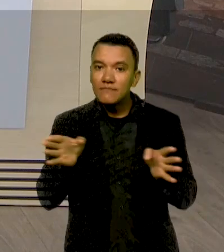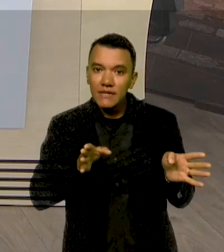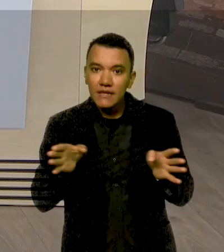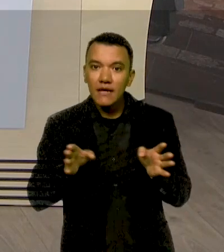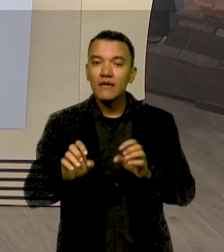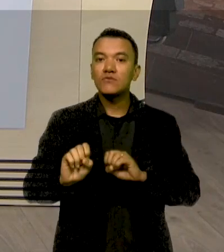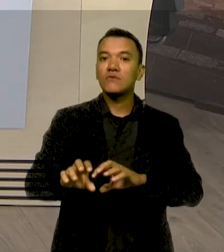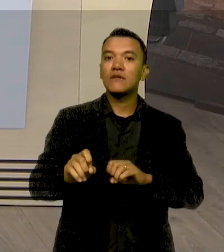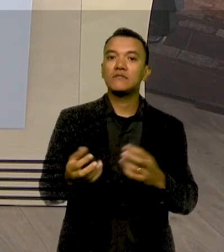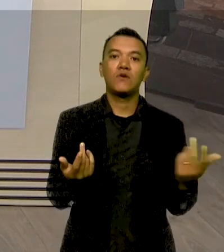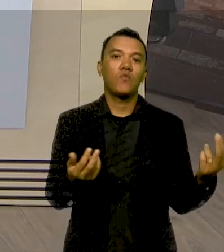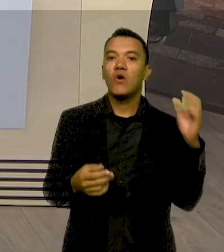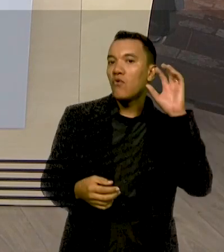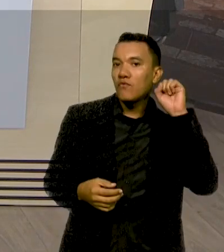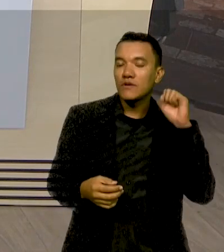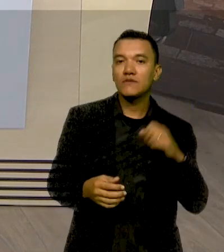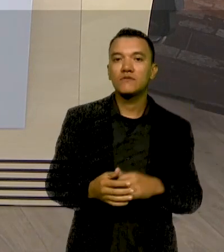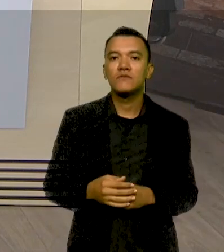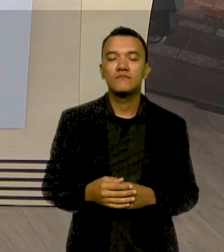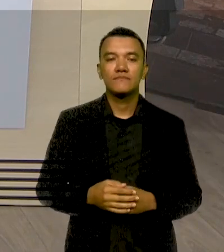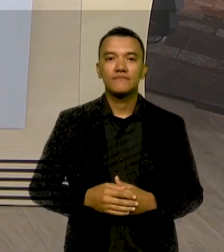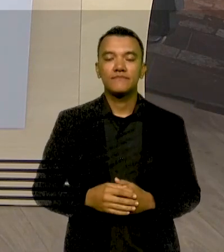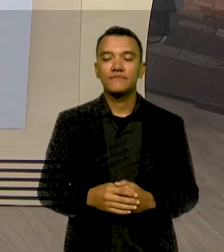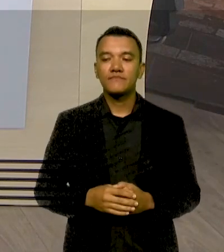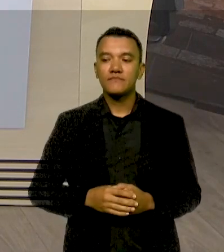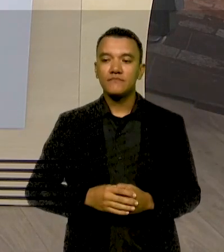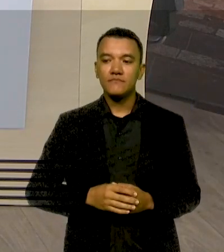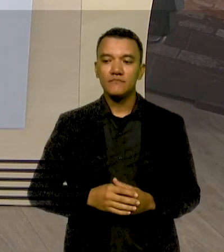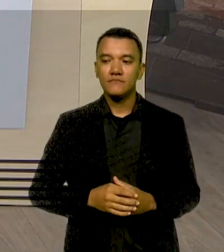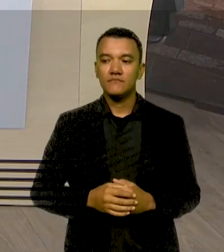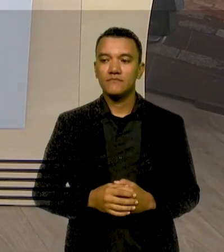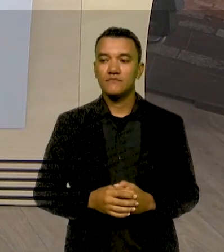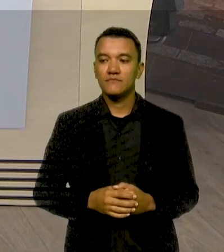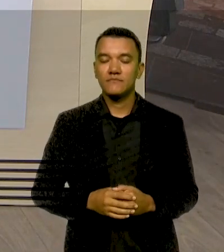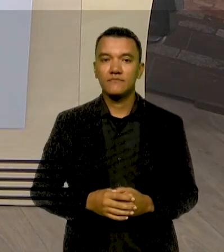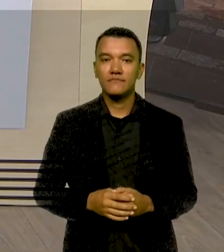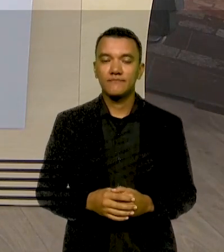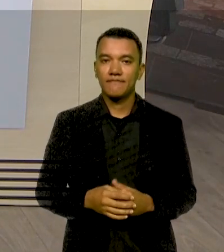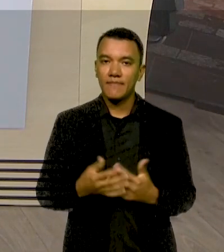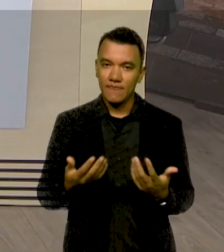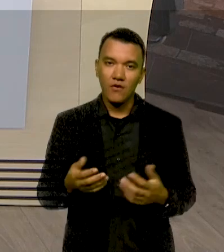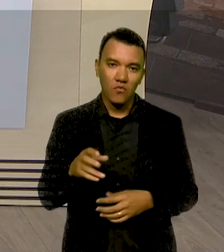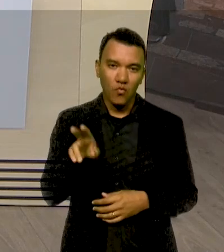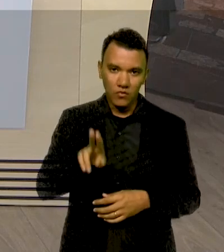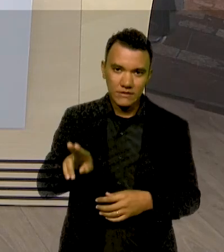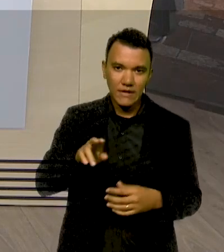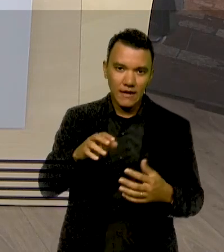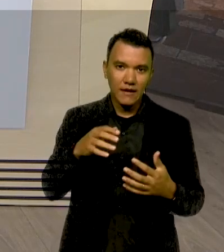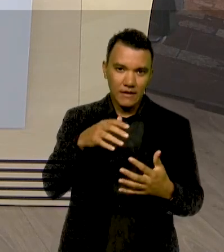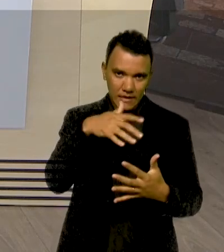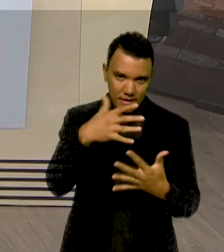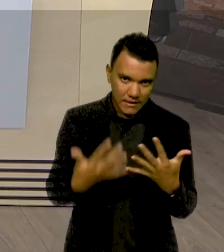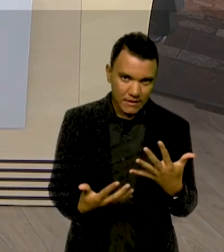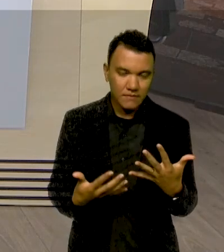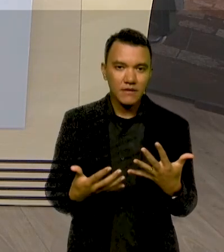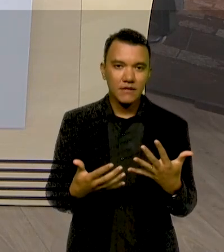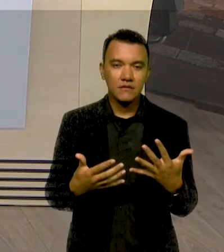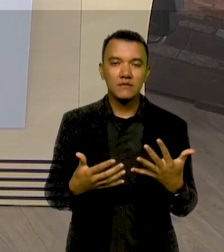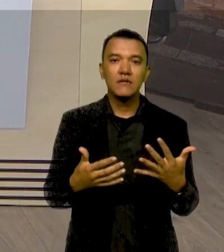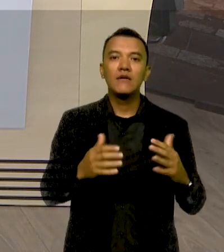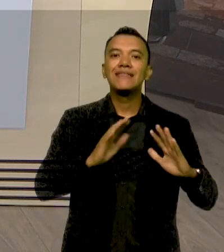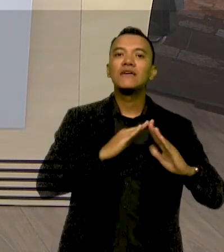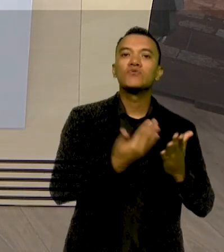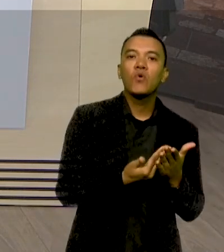que uma criança ouvinte? Certo. O uso da língua de sinais nas escolas, como eu falei, ele